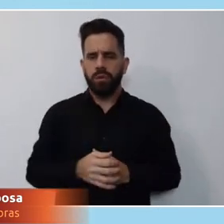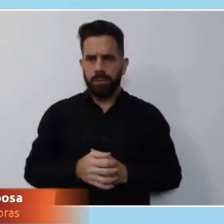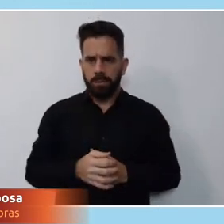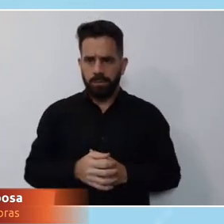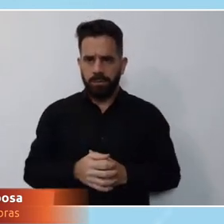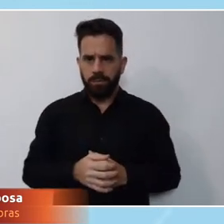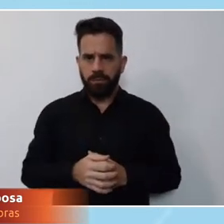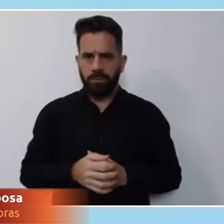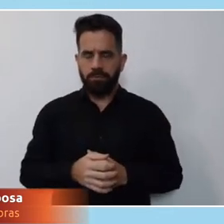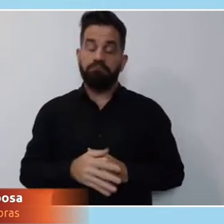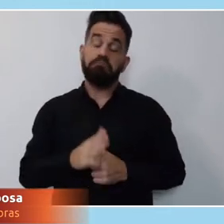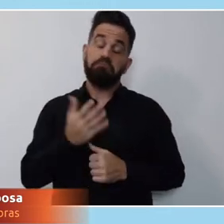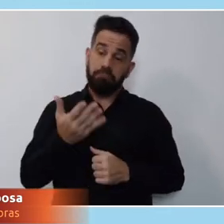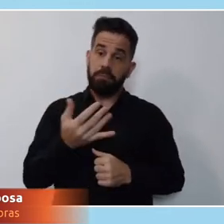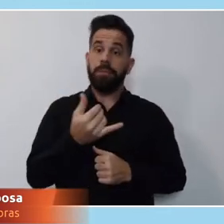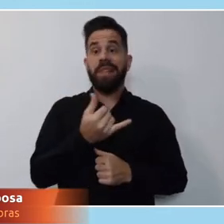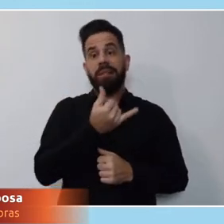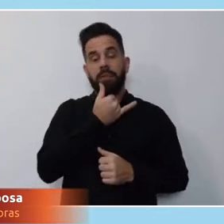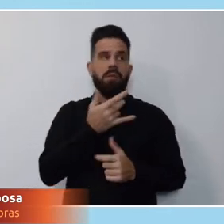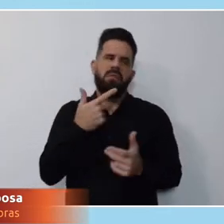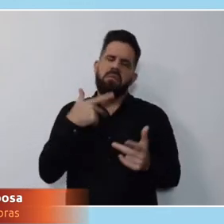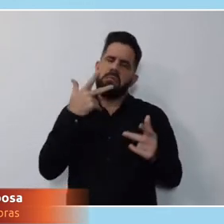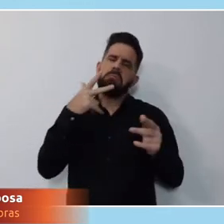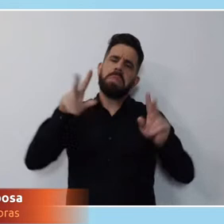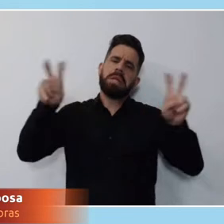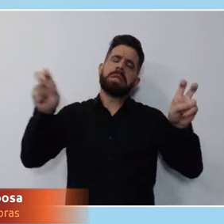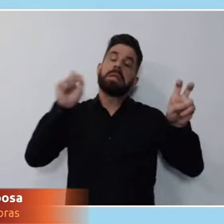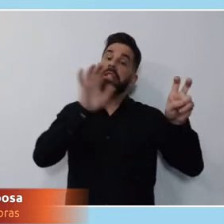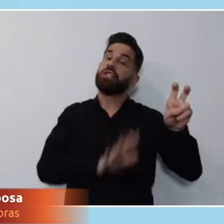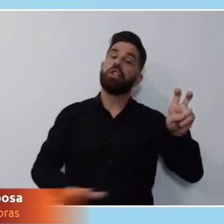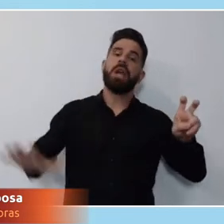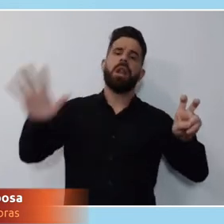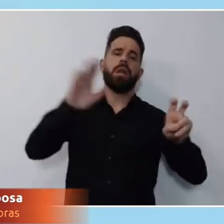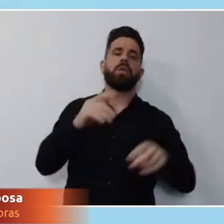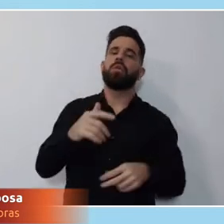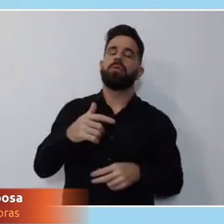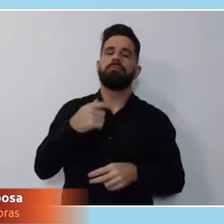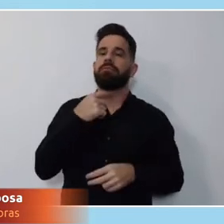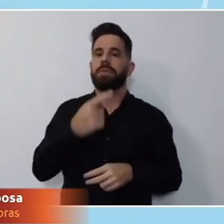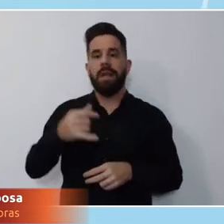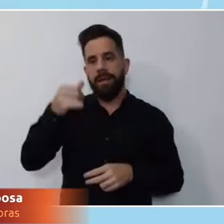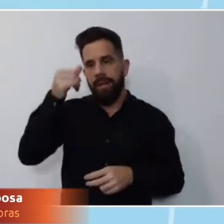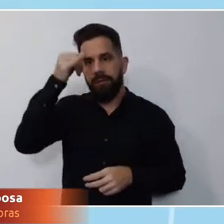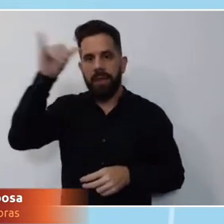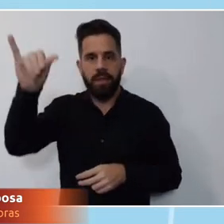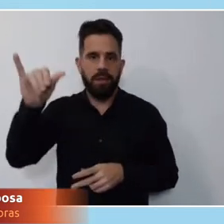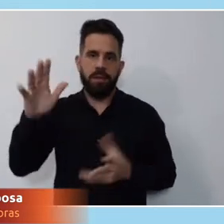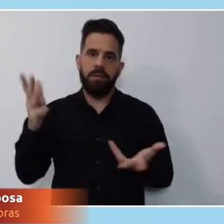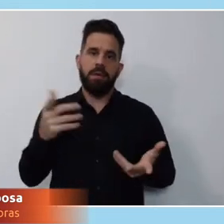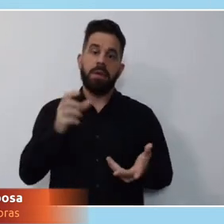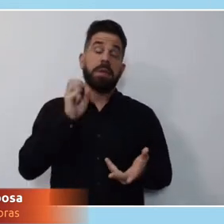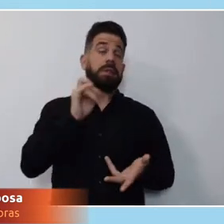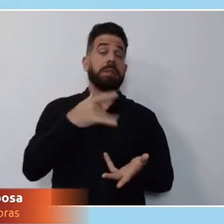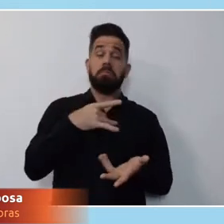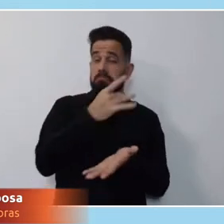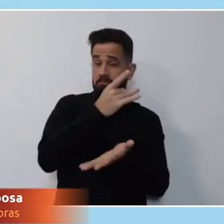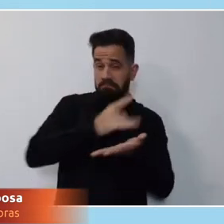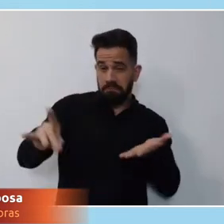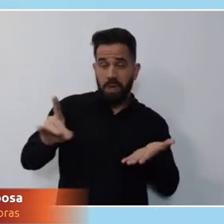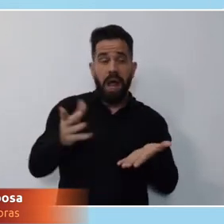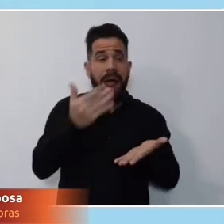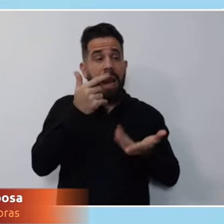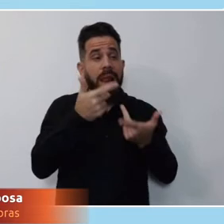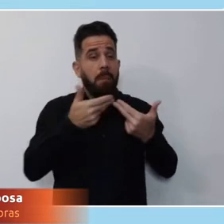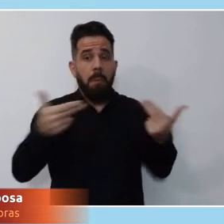vou falar de um modo geral, né? Não tem como evitar, porque só se você não gostar de um alimento, porque eu acredito que praticamente todos, quando a gente